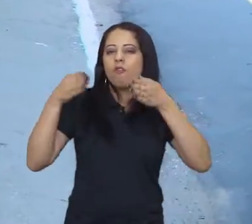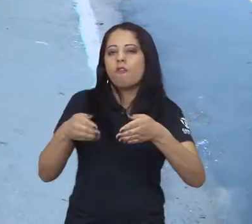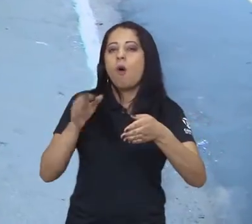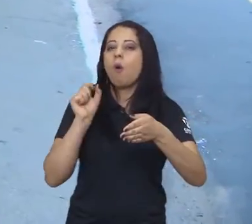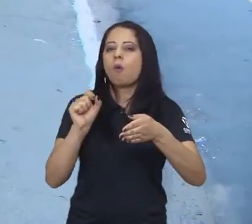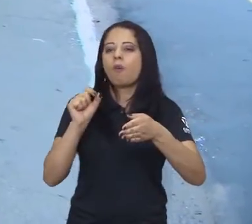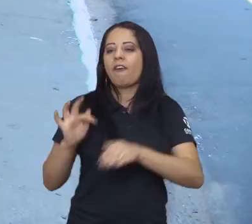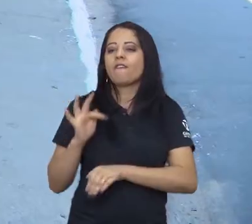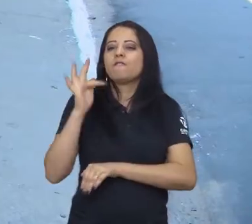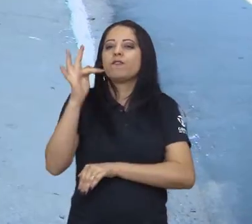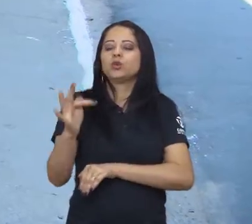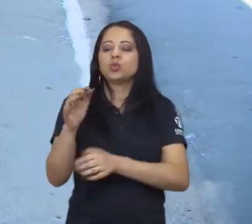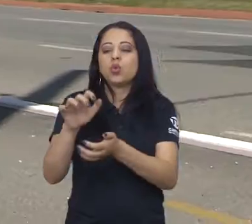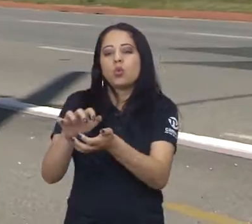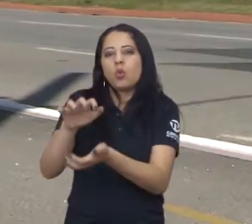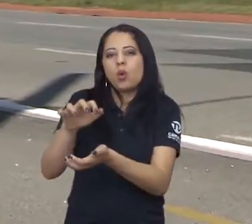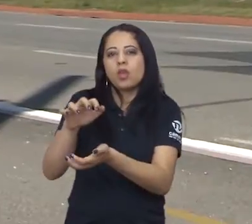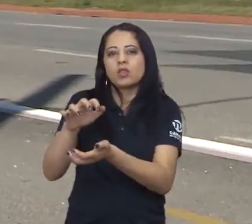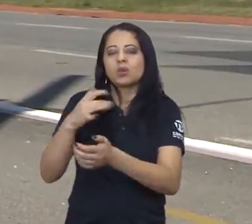envelhecimento